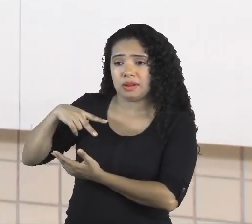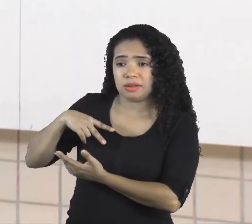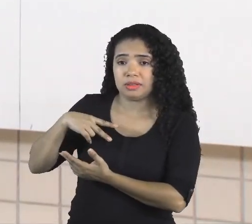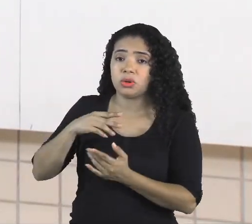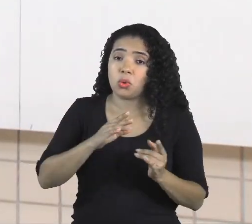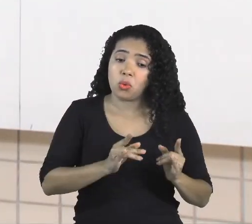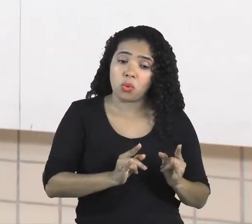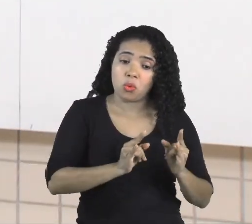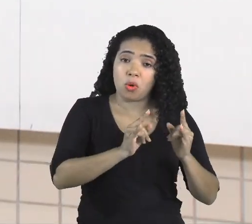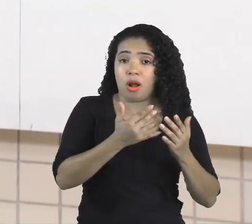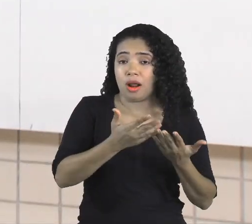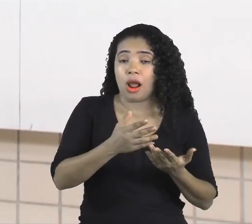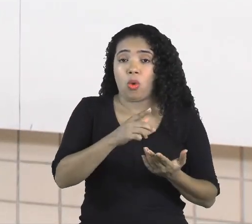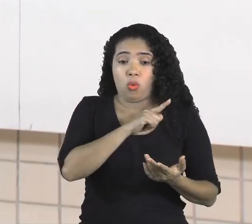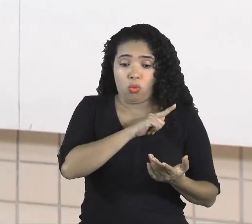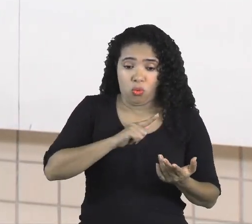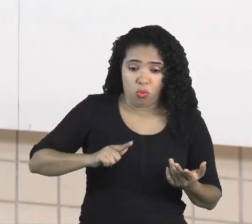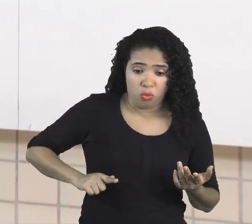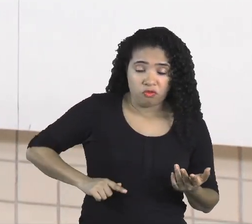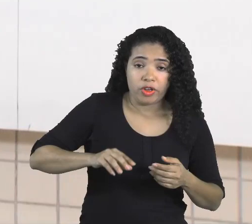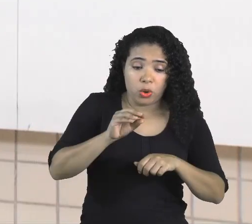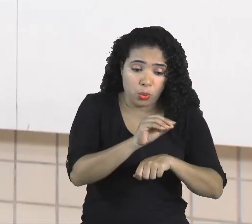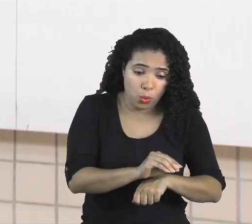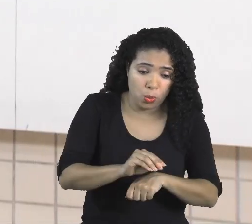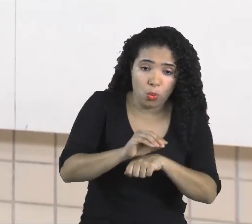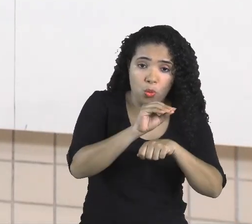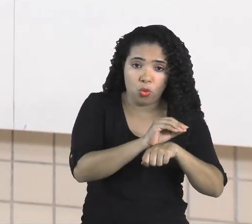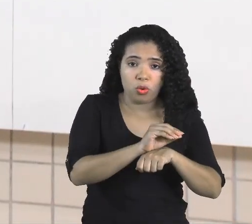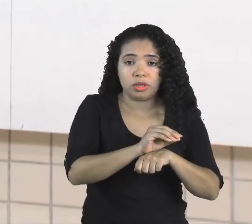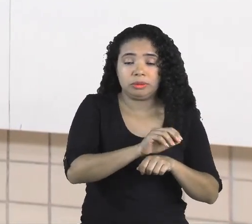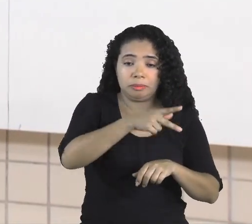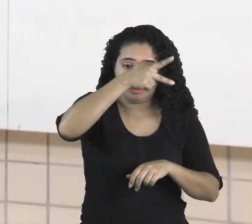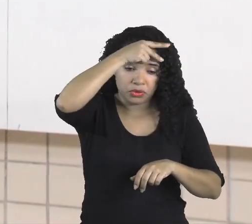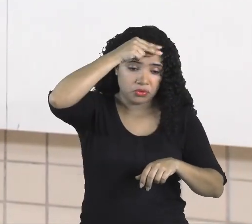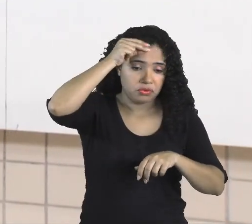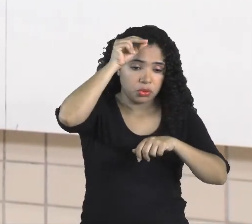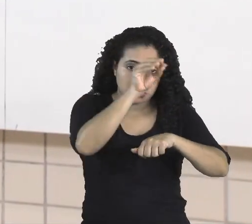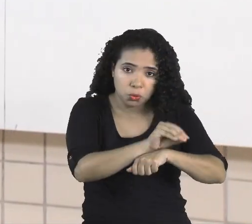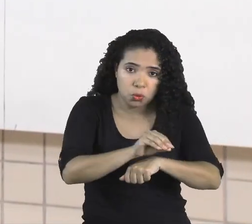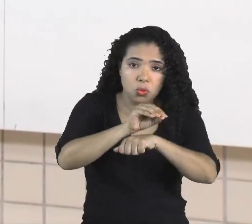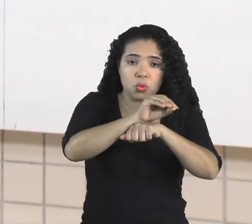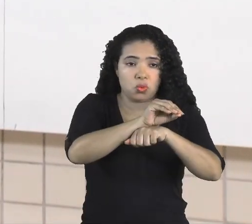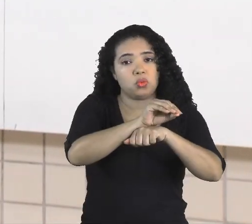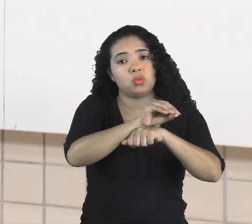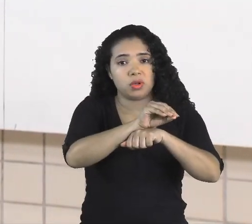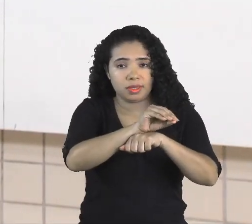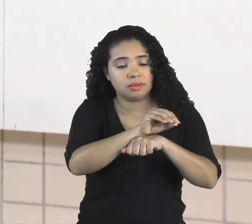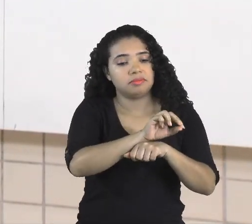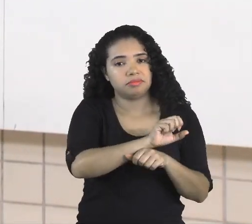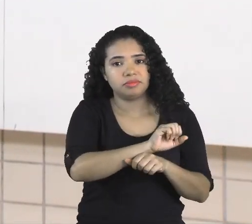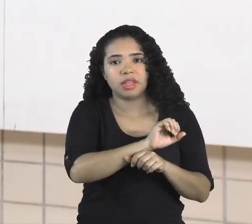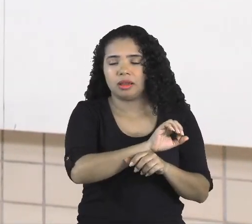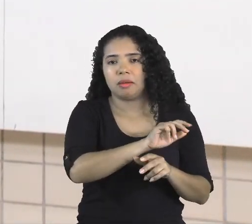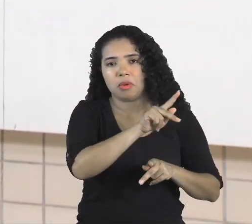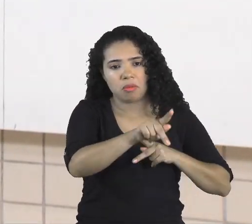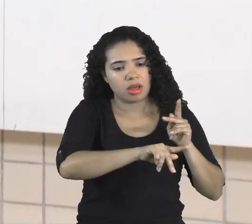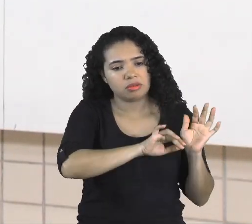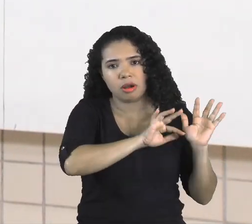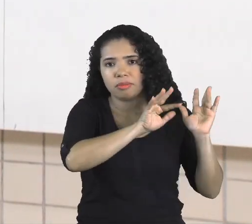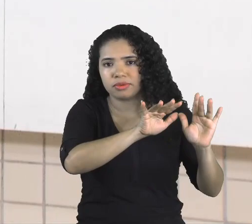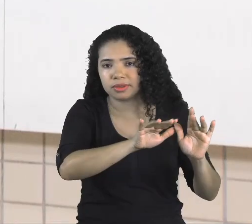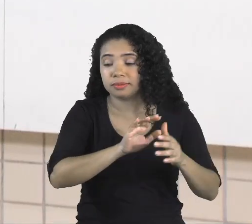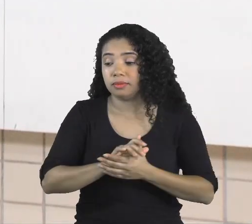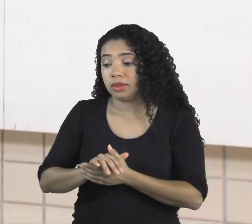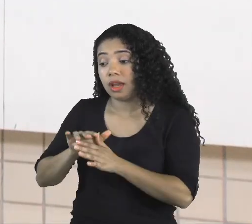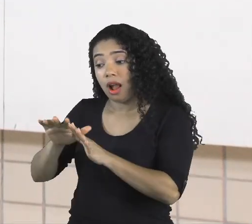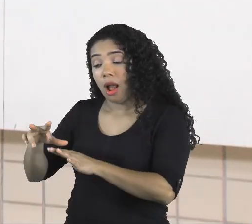o governo que cuida, tá? É a prefeitura que cuida, que é governo, certo? O privado é o